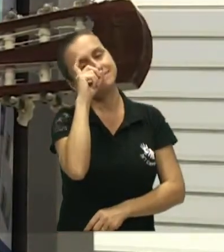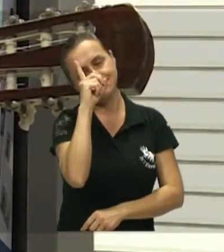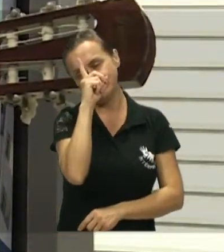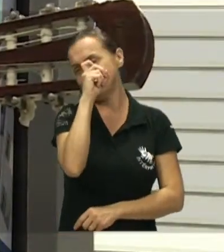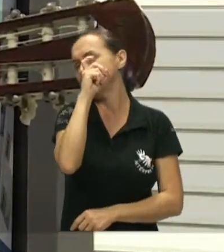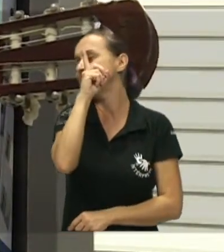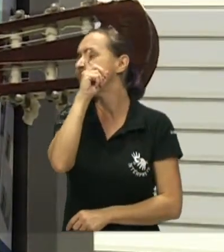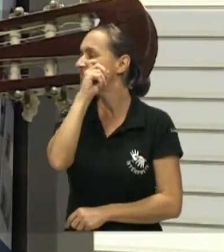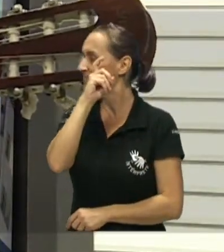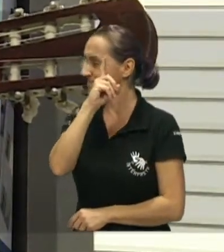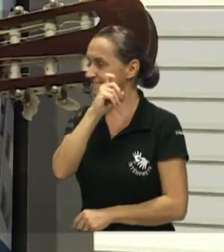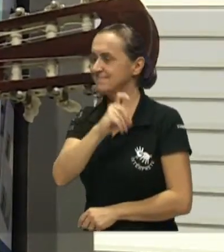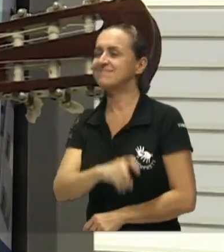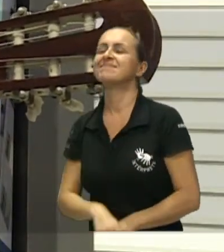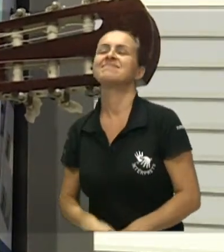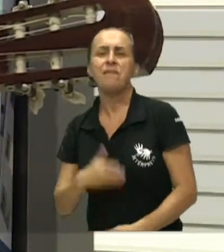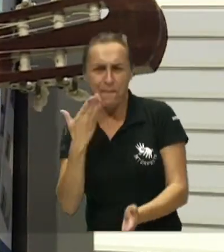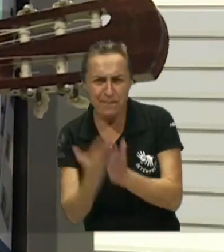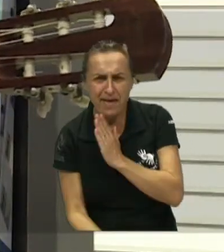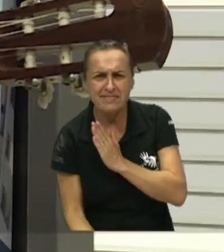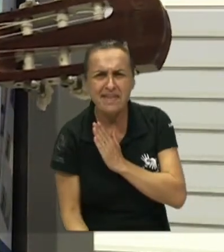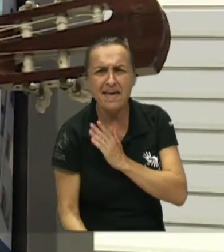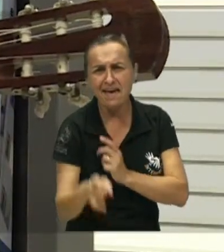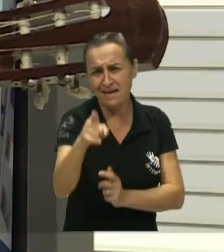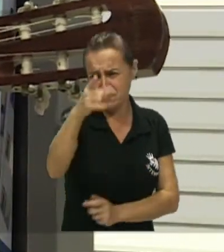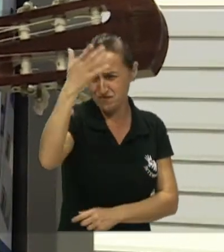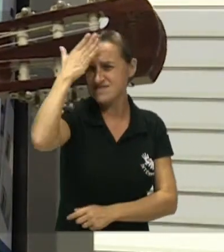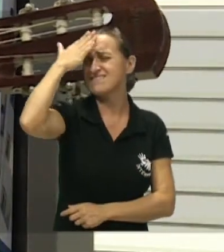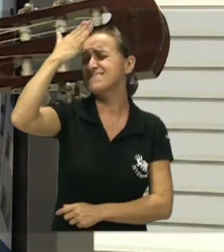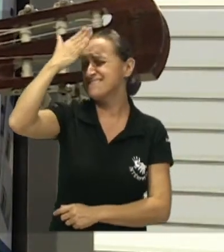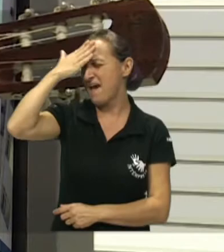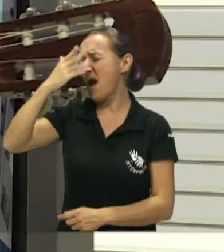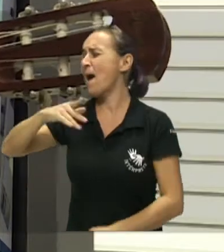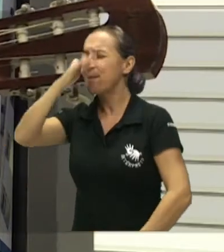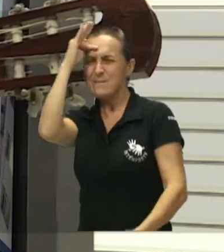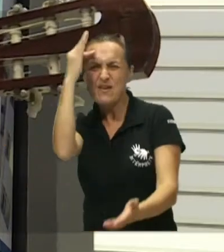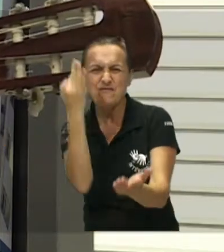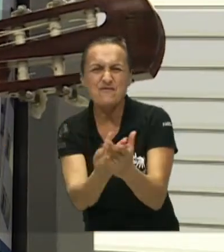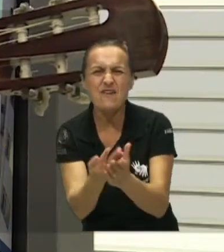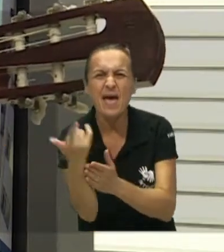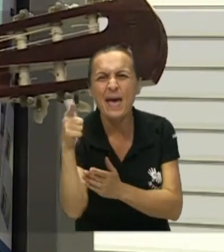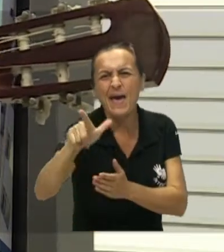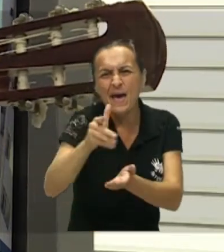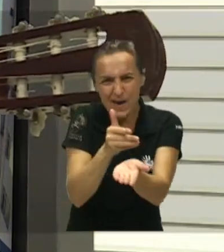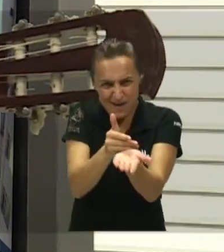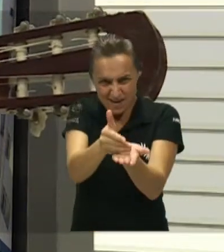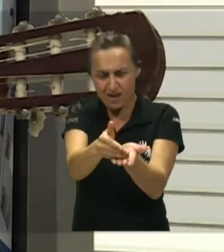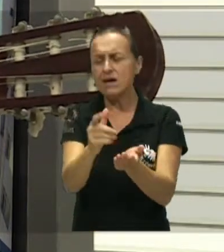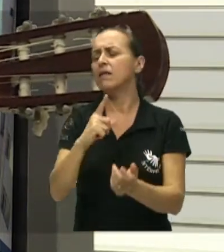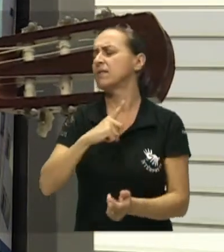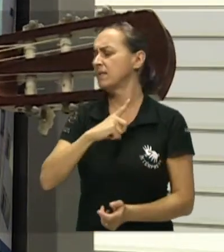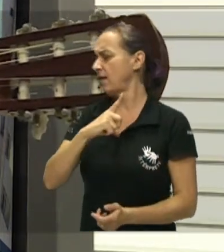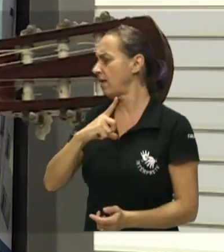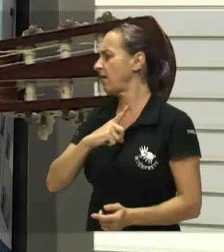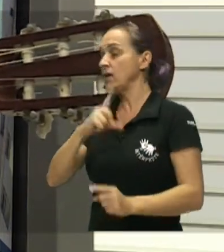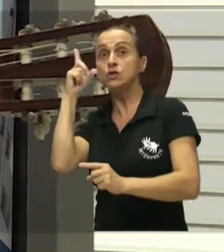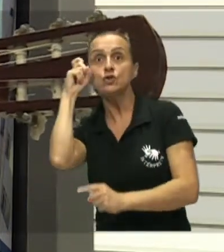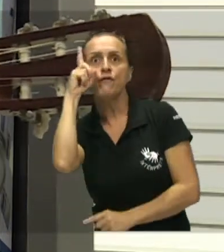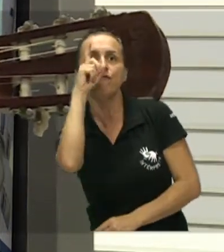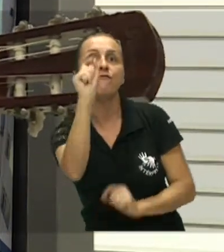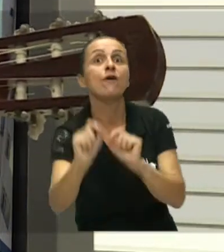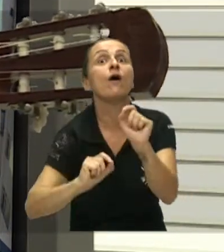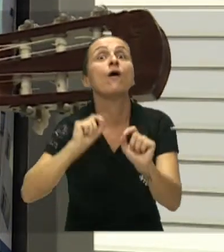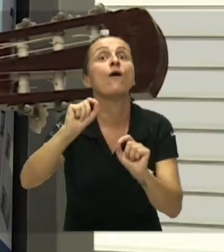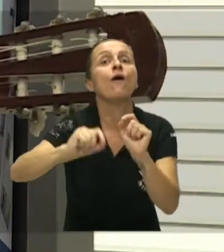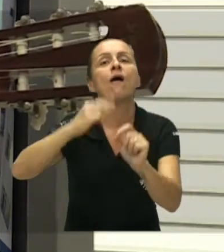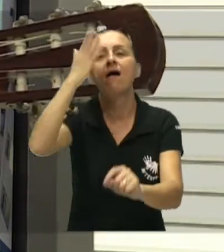ganhar. Você sabe perder, tem fé pra recomeçar. O difícil pra você é saber ganhar,